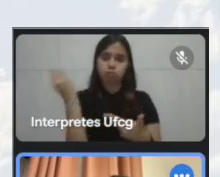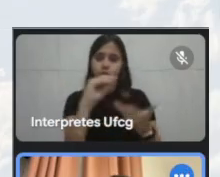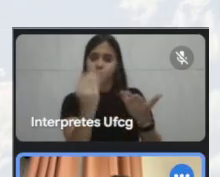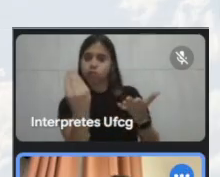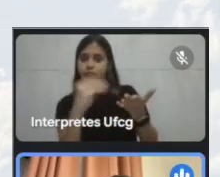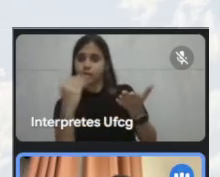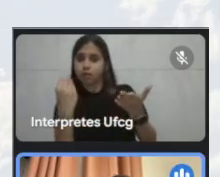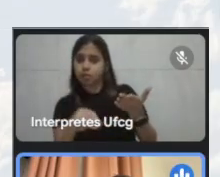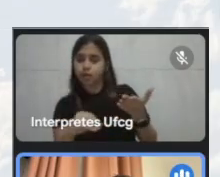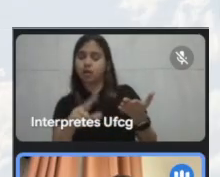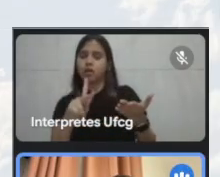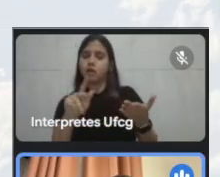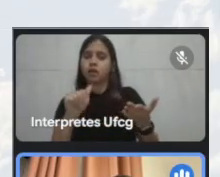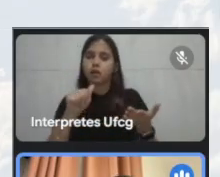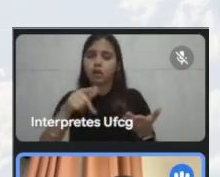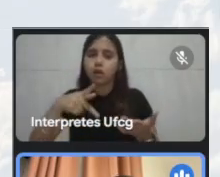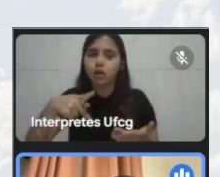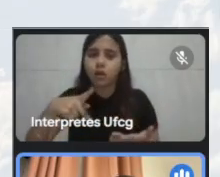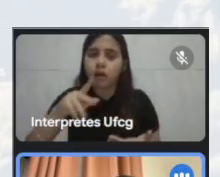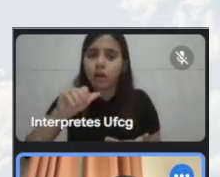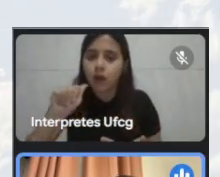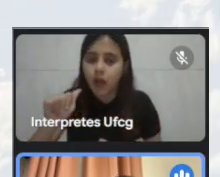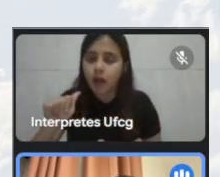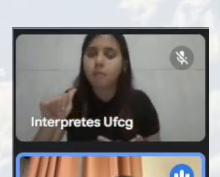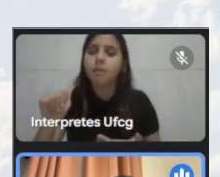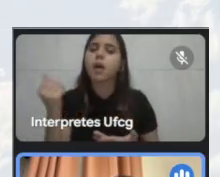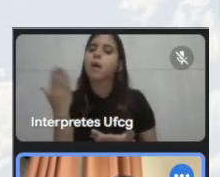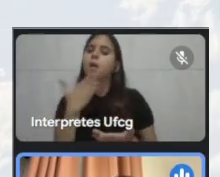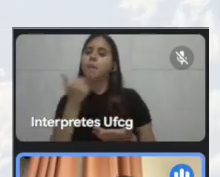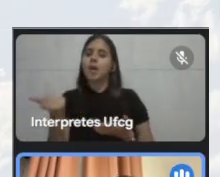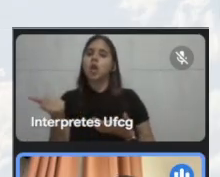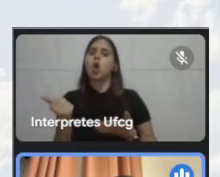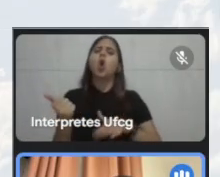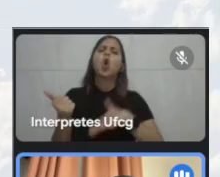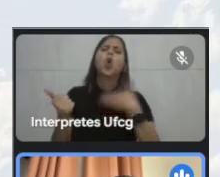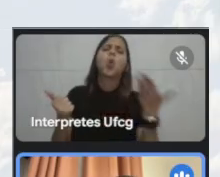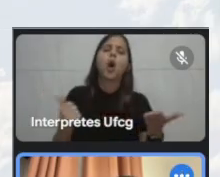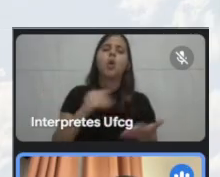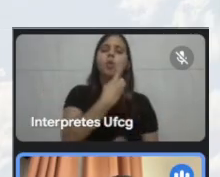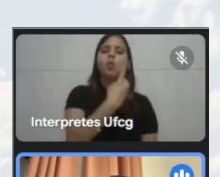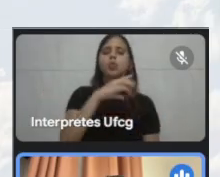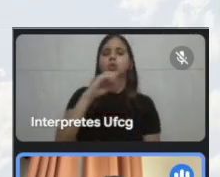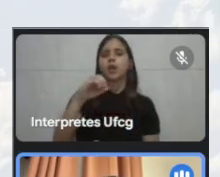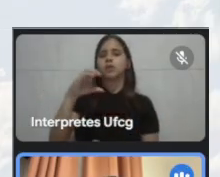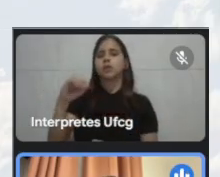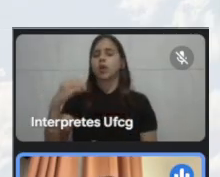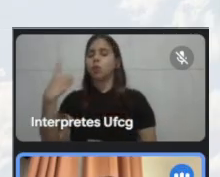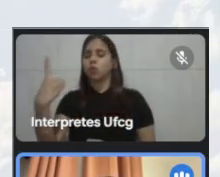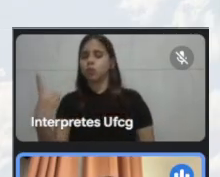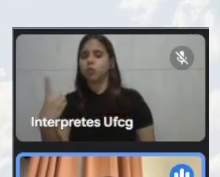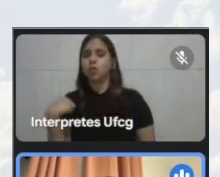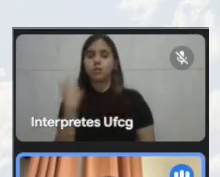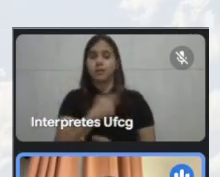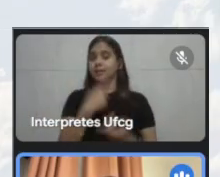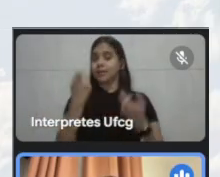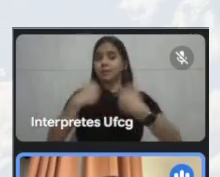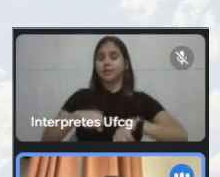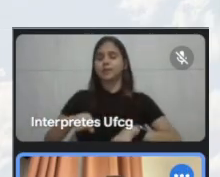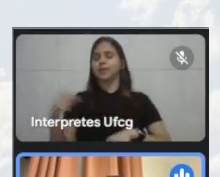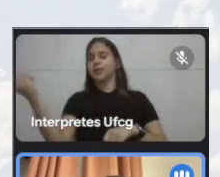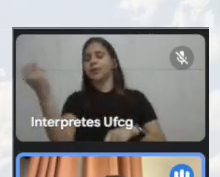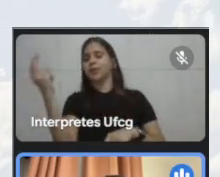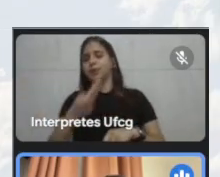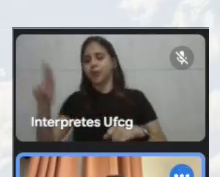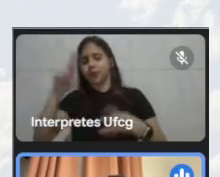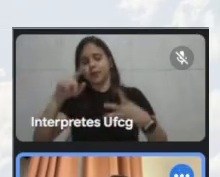variáveis, ele foi justamente o kappa da simulação 1001. Então, a gente não precisou utilizar as 4 variáveis, por exemplo,